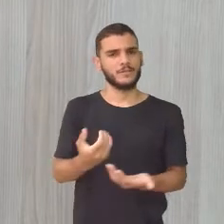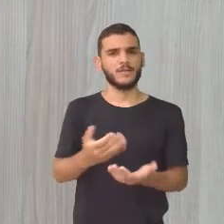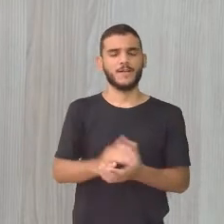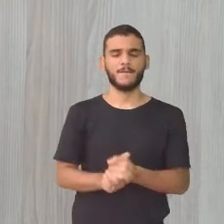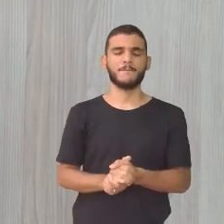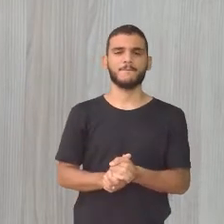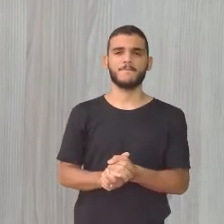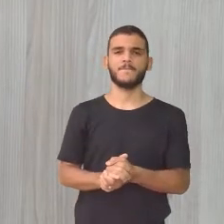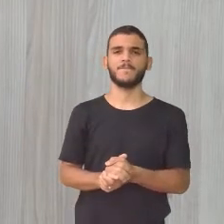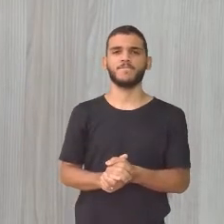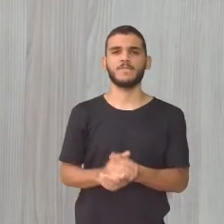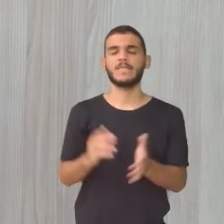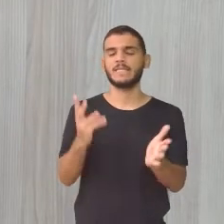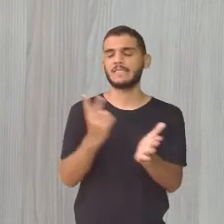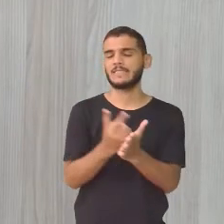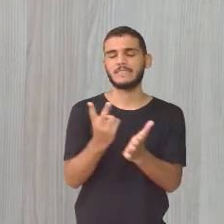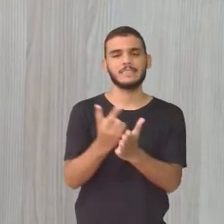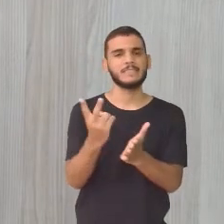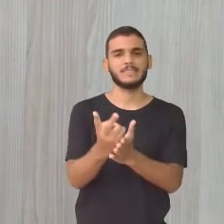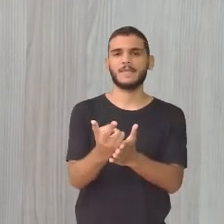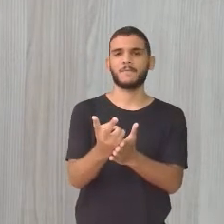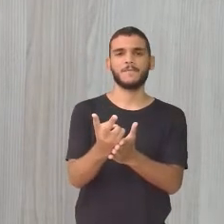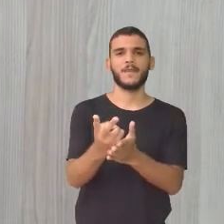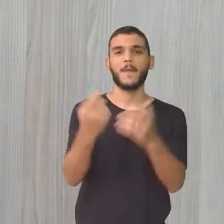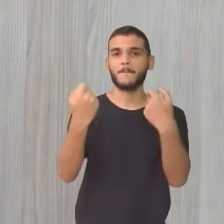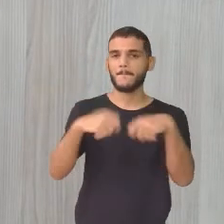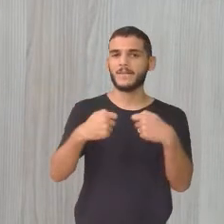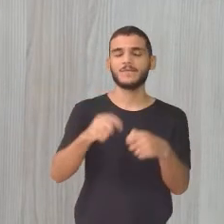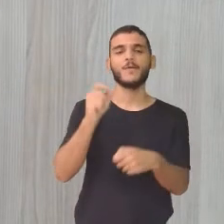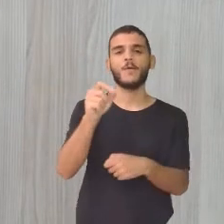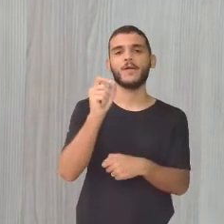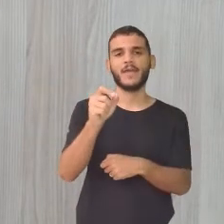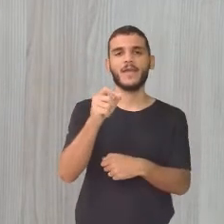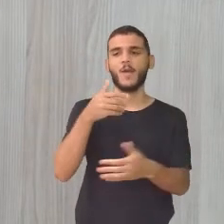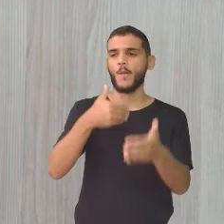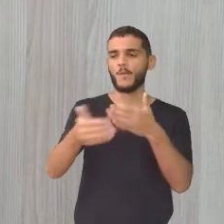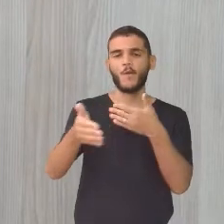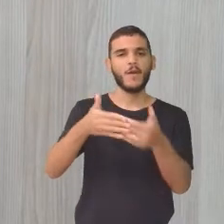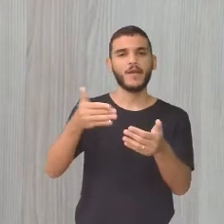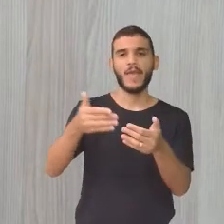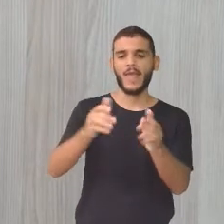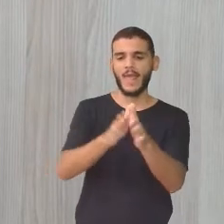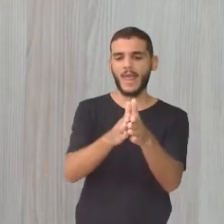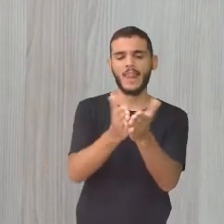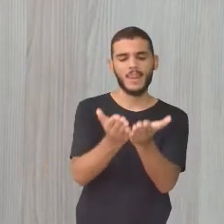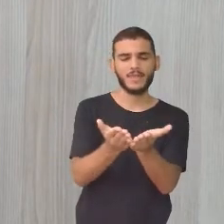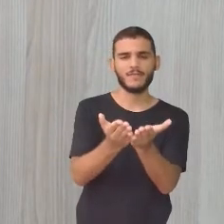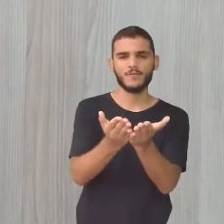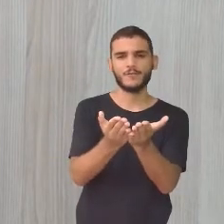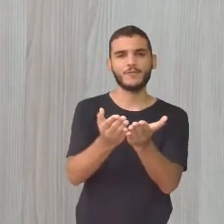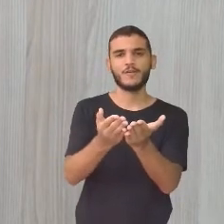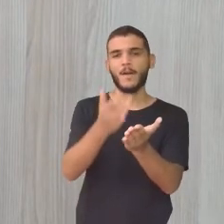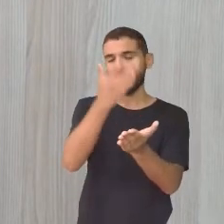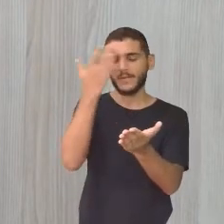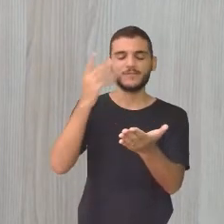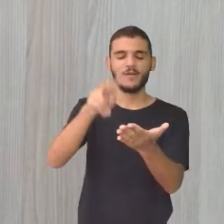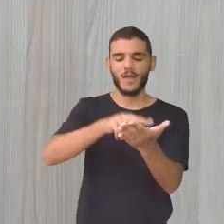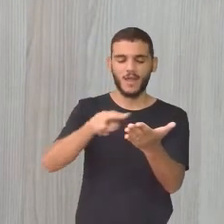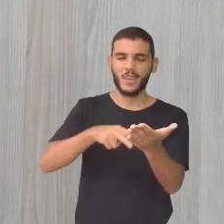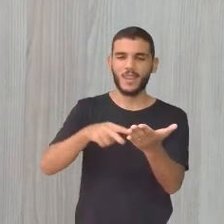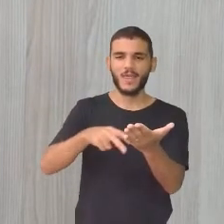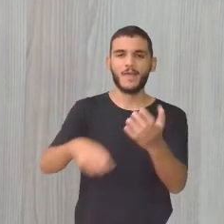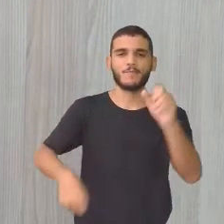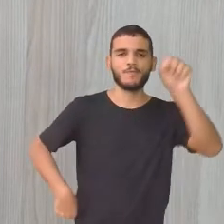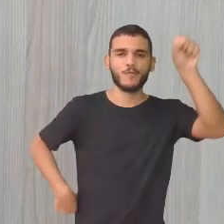do improviso é sempre dizer sim. A regra do herói, em qualquer livro de aventura, é sempre dizer sim pra aventura,